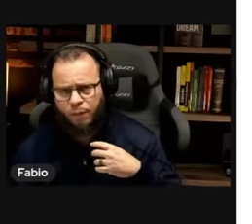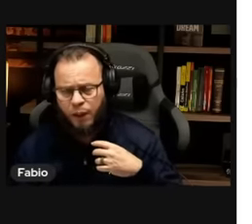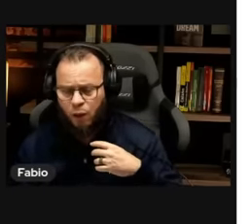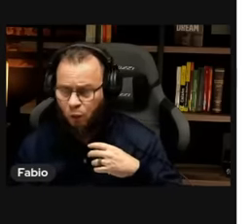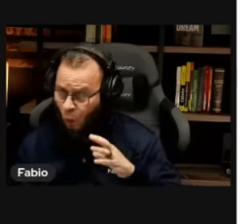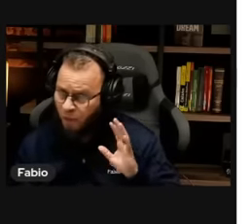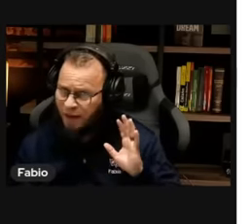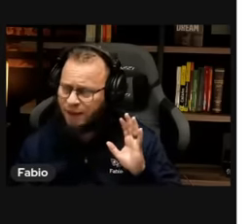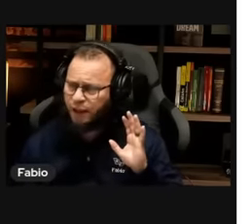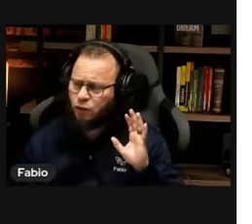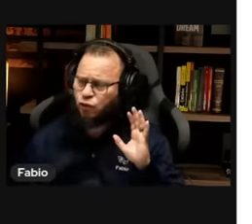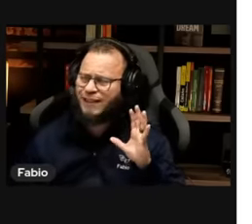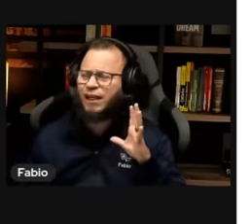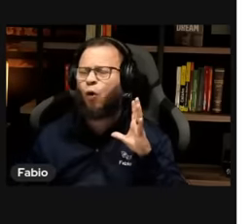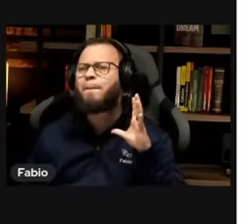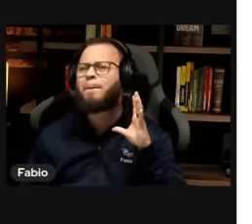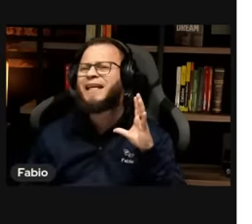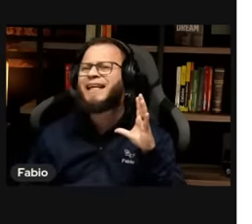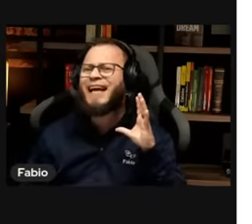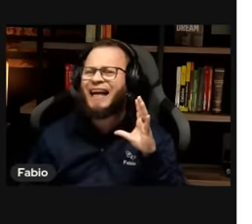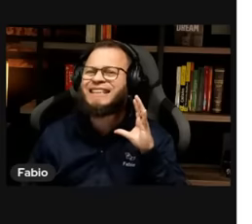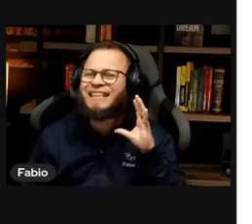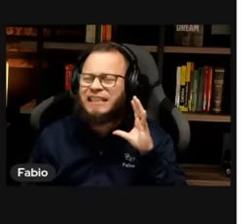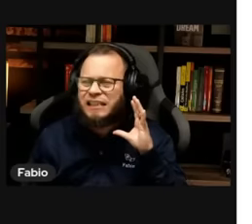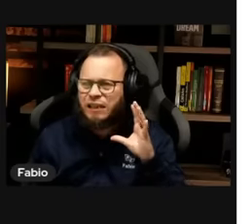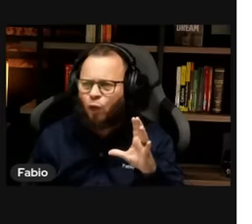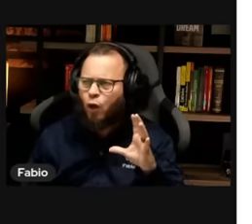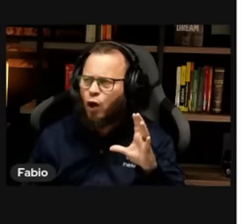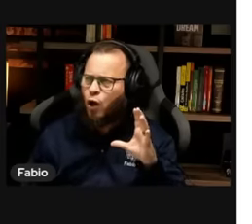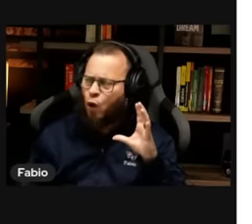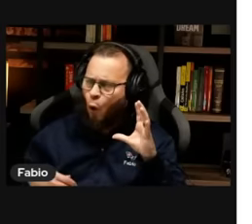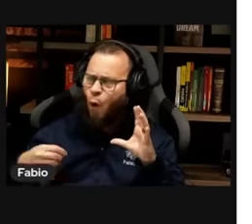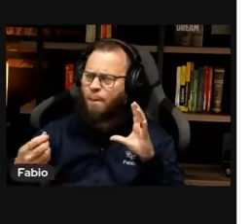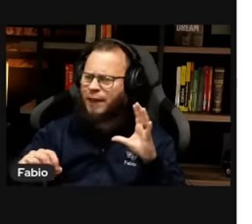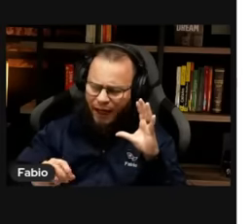tramitação? Como vai ser isso? Vai ser complicadíssimo.